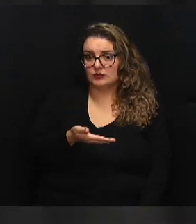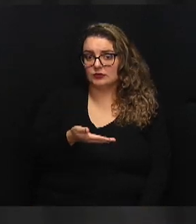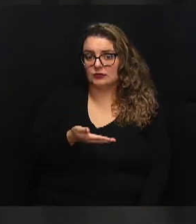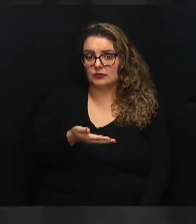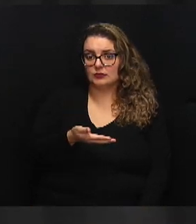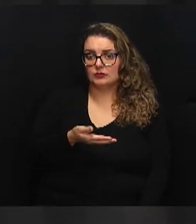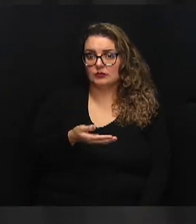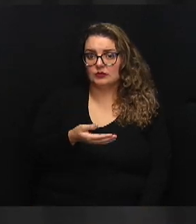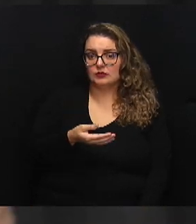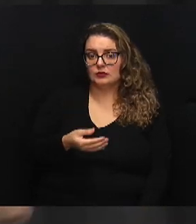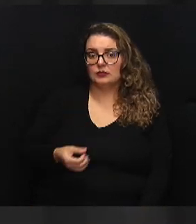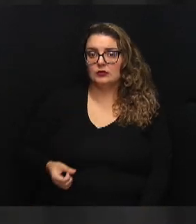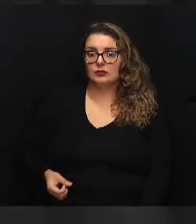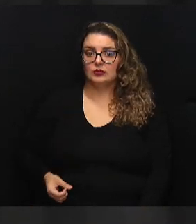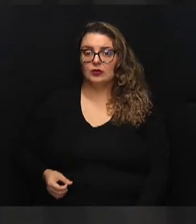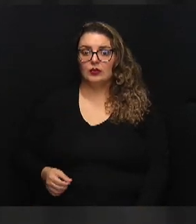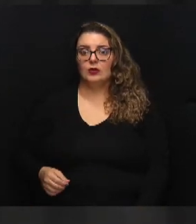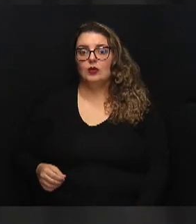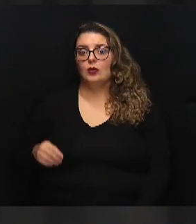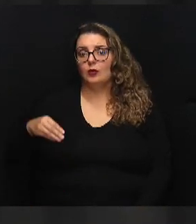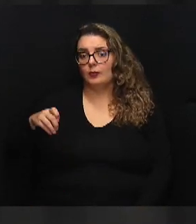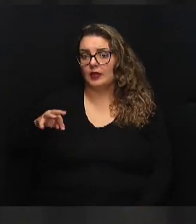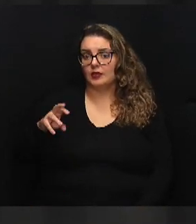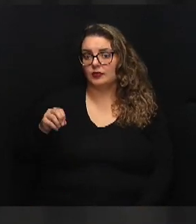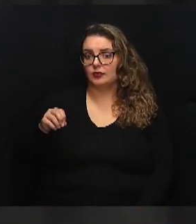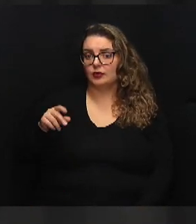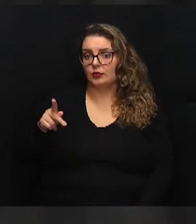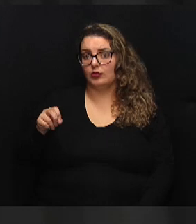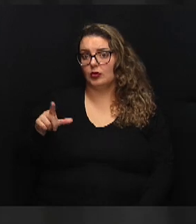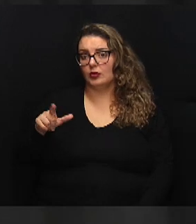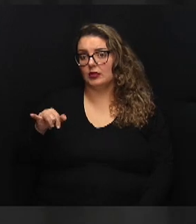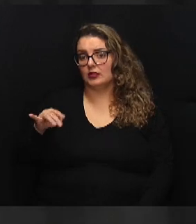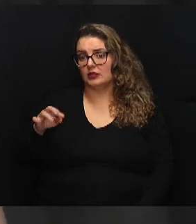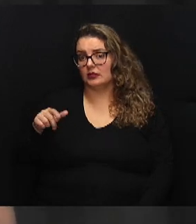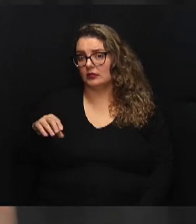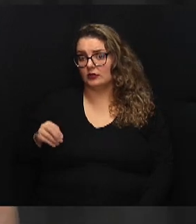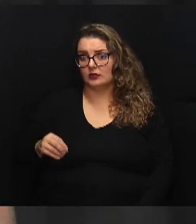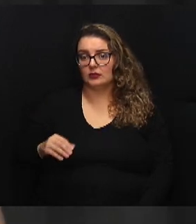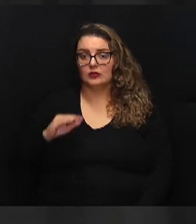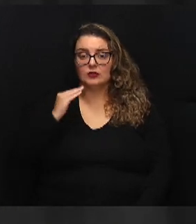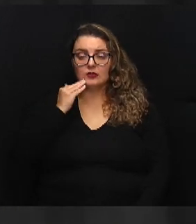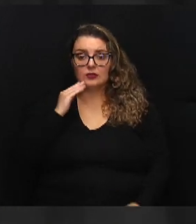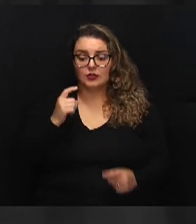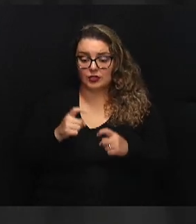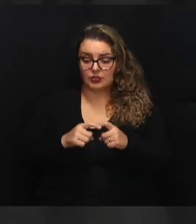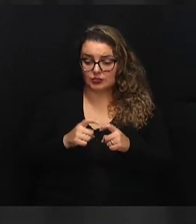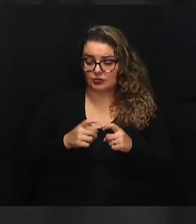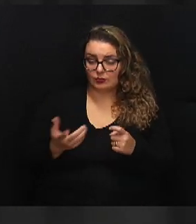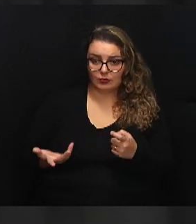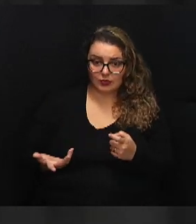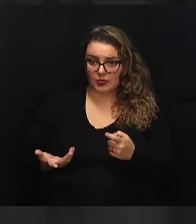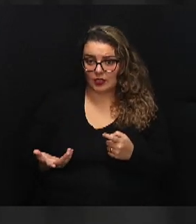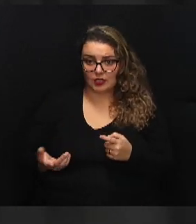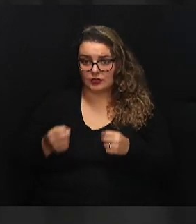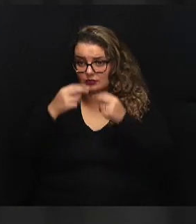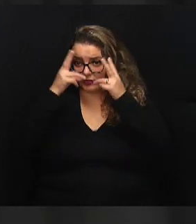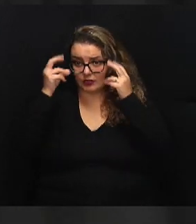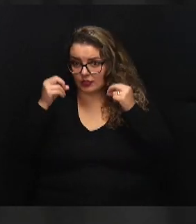o pronto-socorro metropolitano. Nós estamos com um déficit de funcionário, de médicos e enfermeiros, mas veja